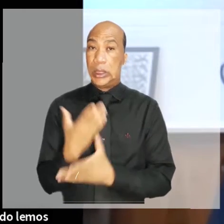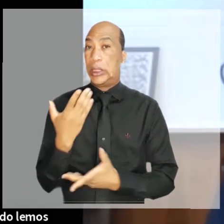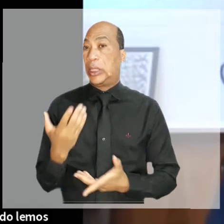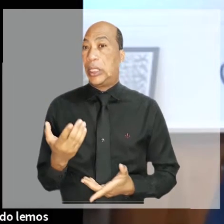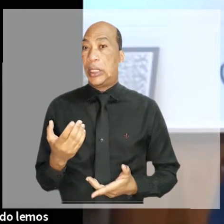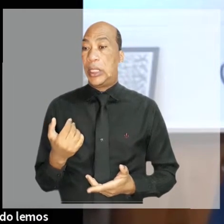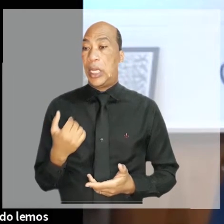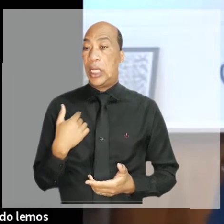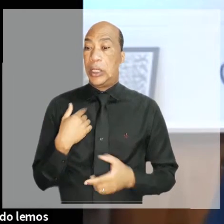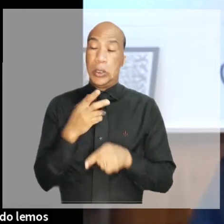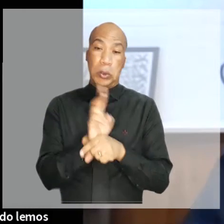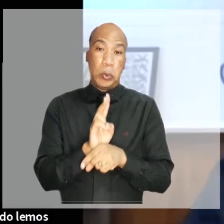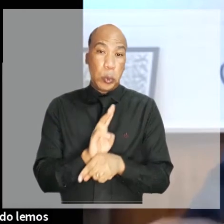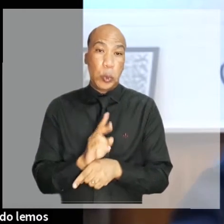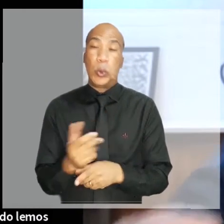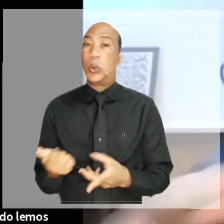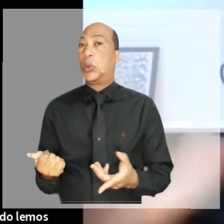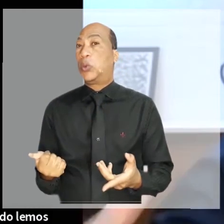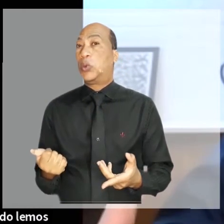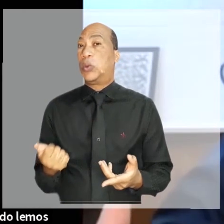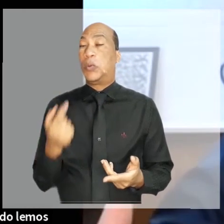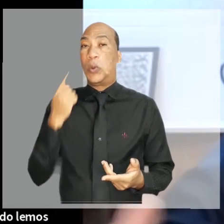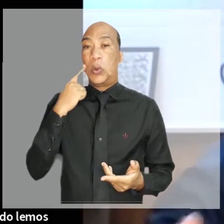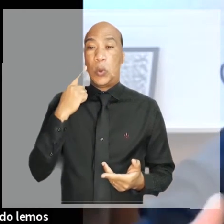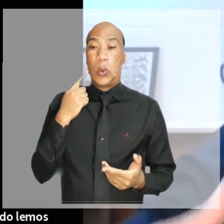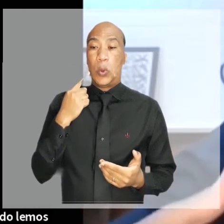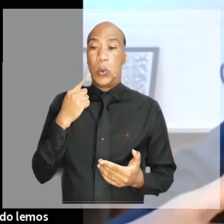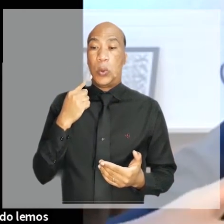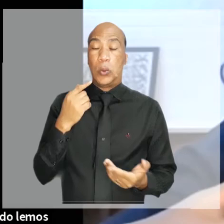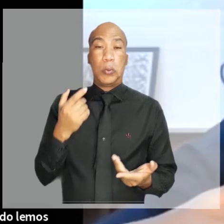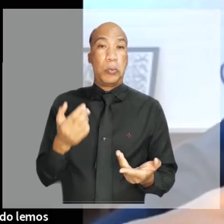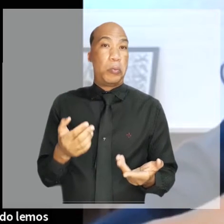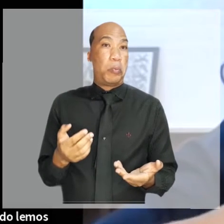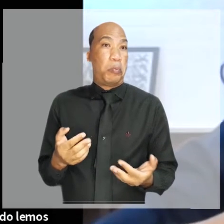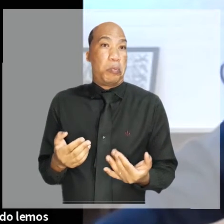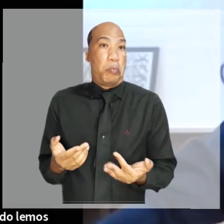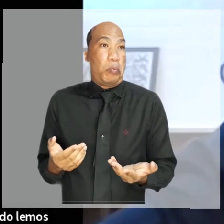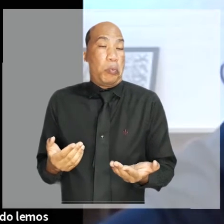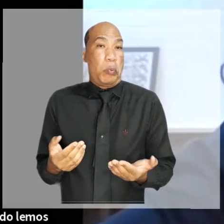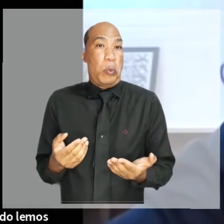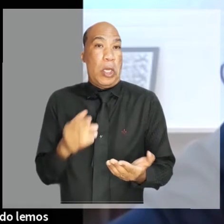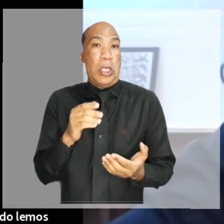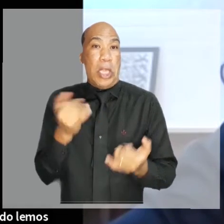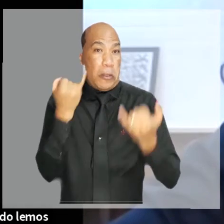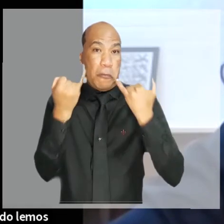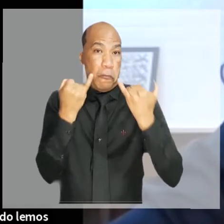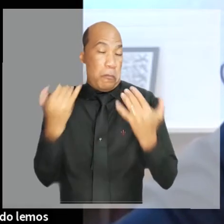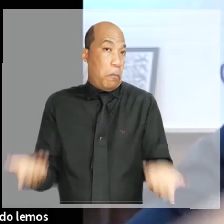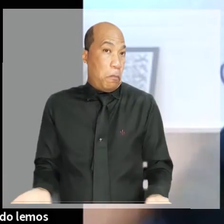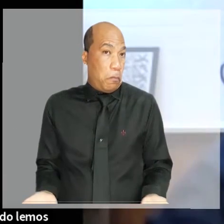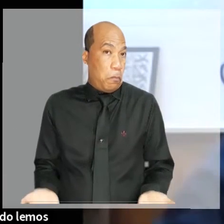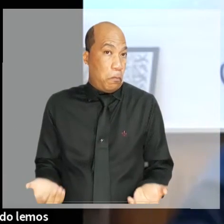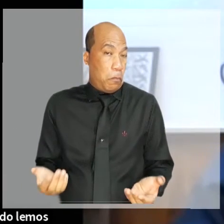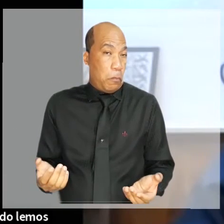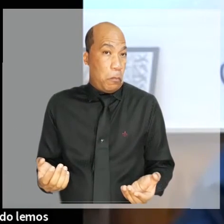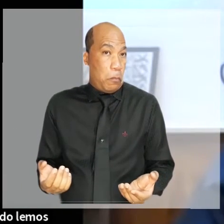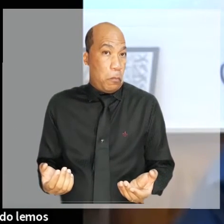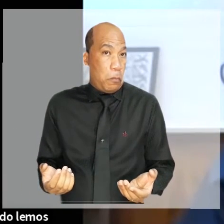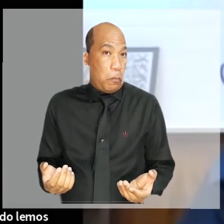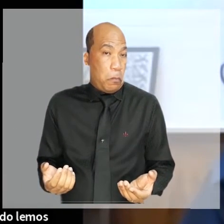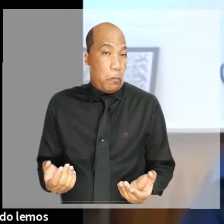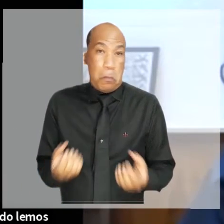Então, assim, eu acho que o mundo que a gente vive hoje, existe uma oferta